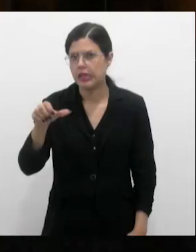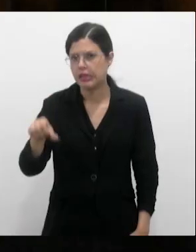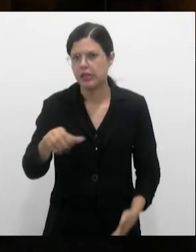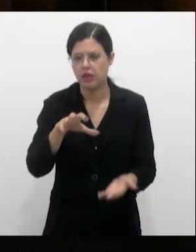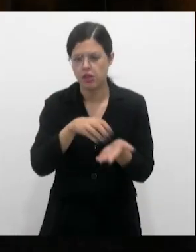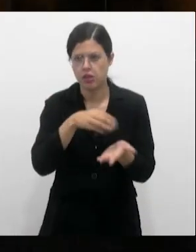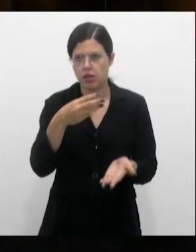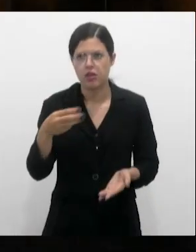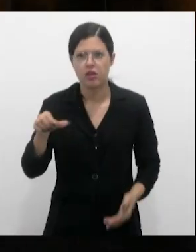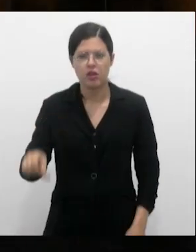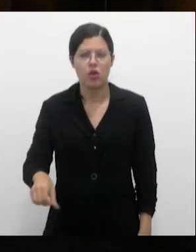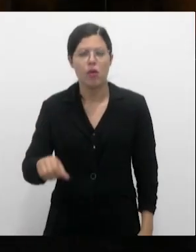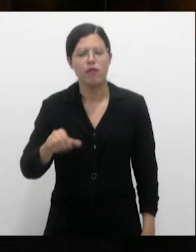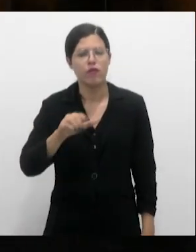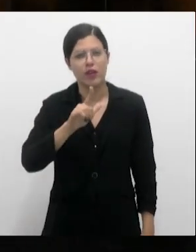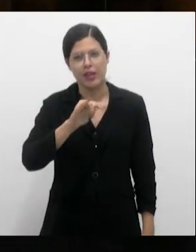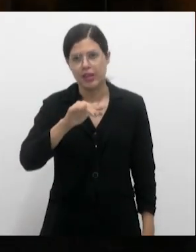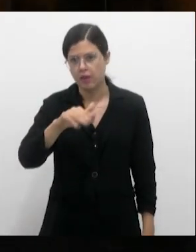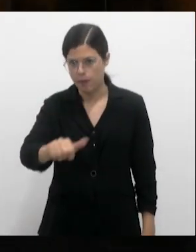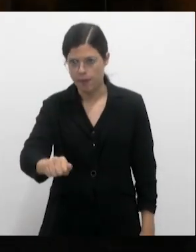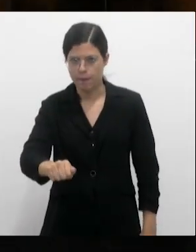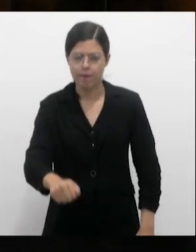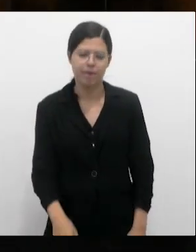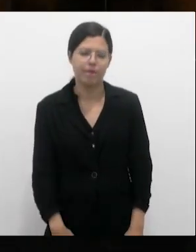Tenente Coronel Lima.